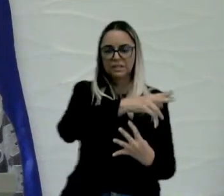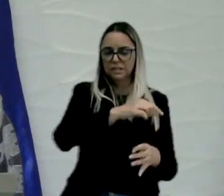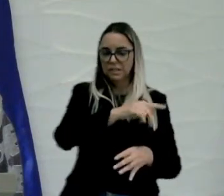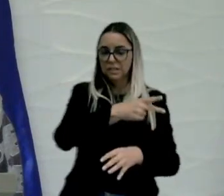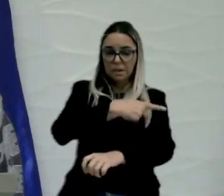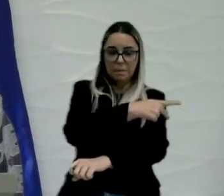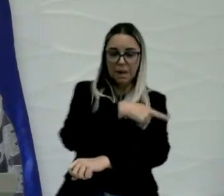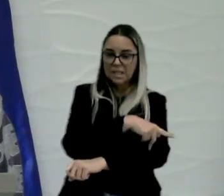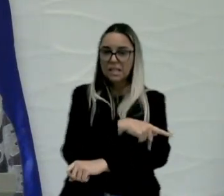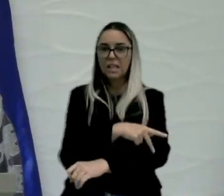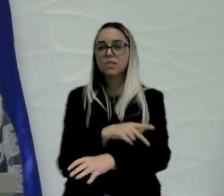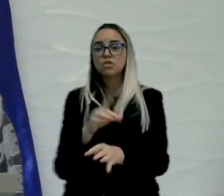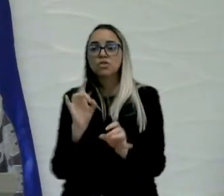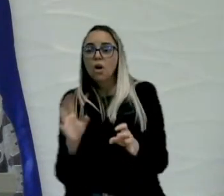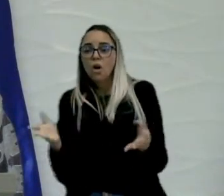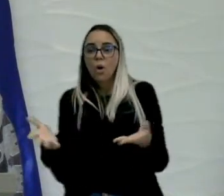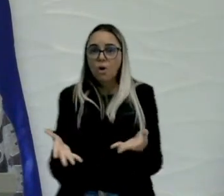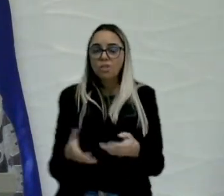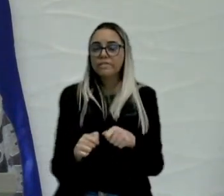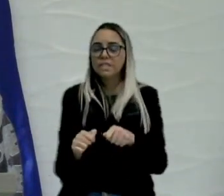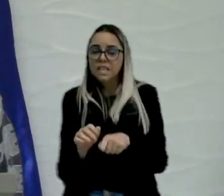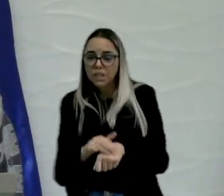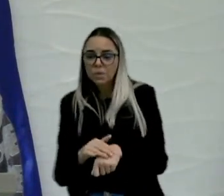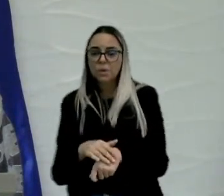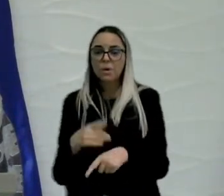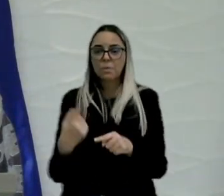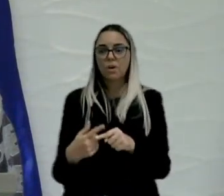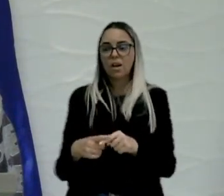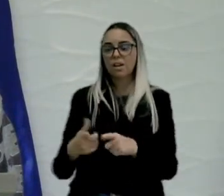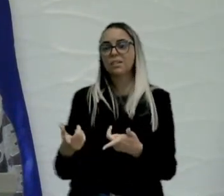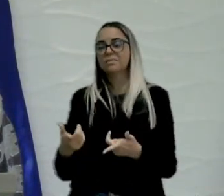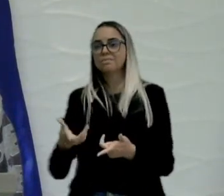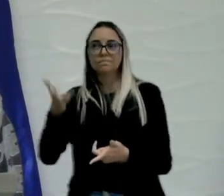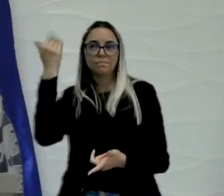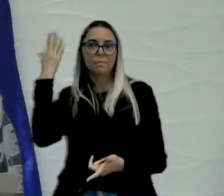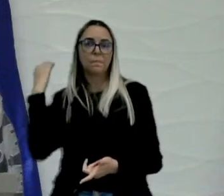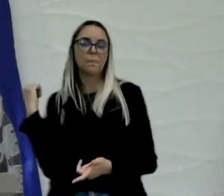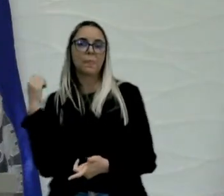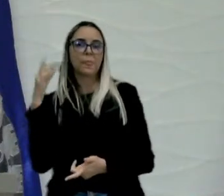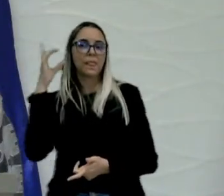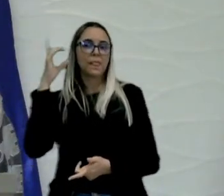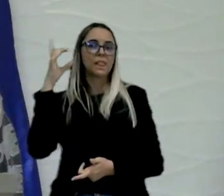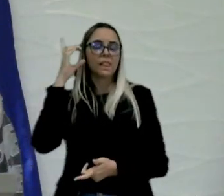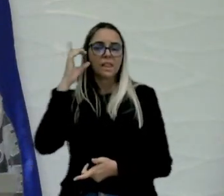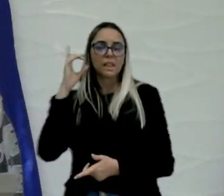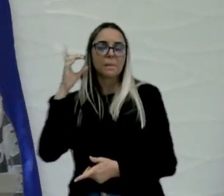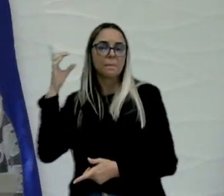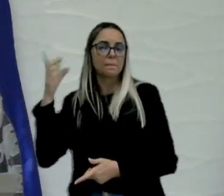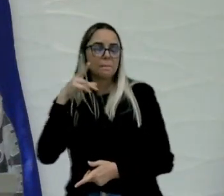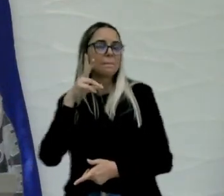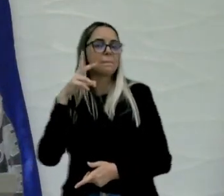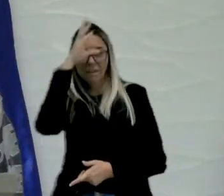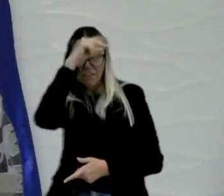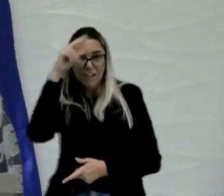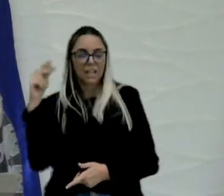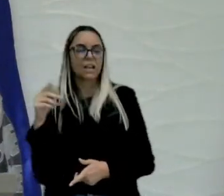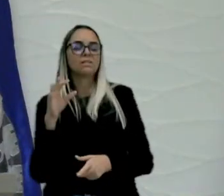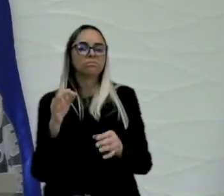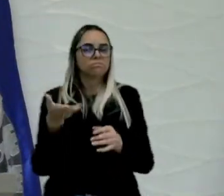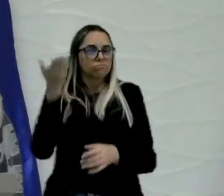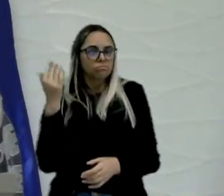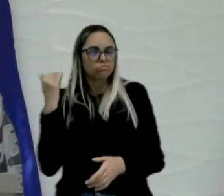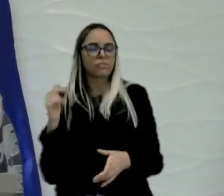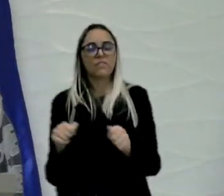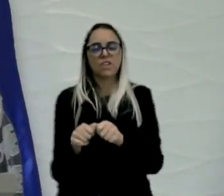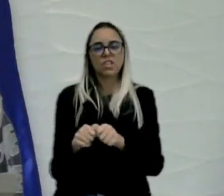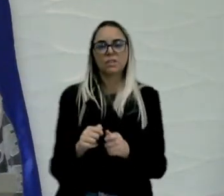recurso olha as placas lá das praças Dau da prça da Matriz emenda recurso